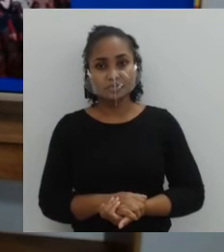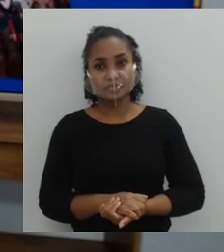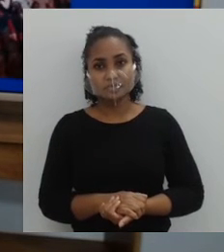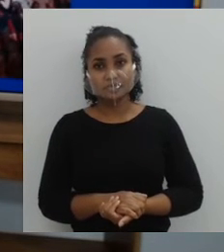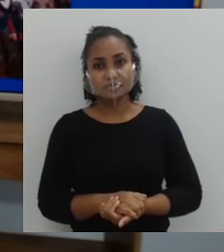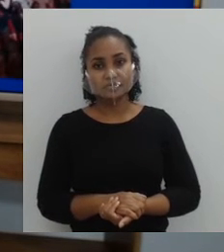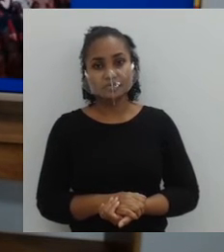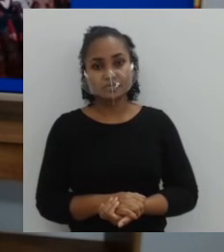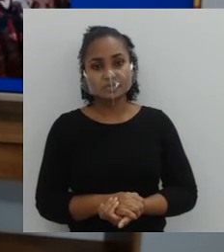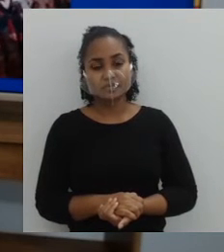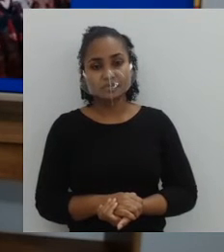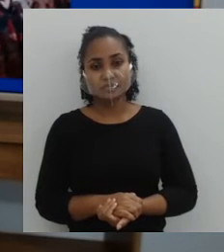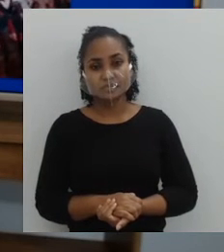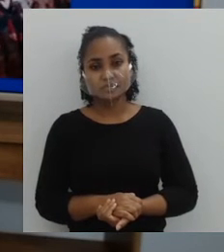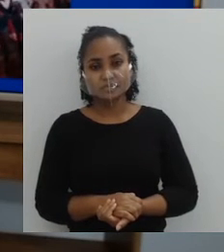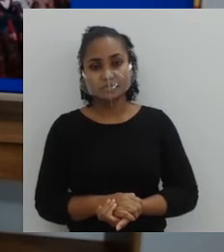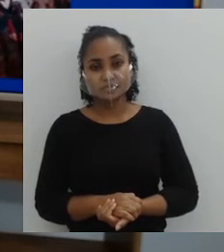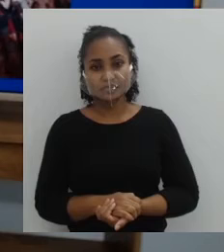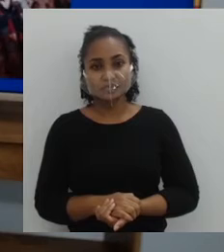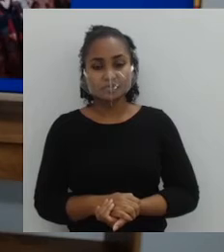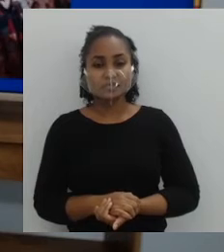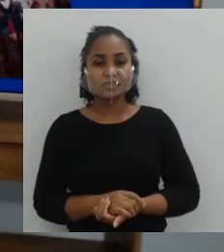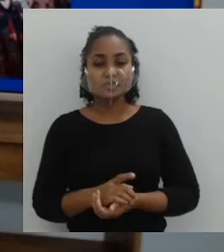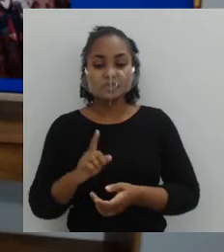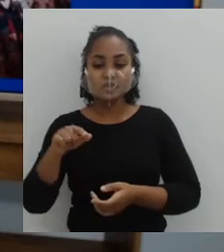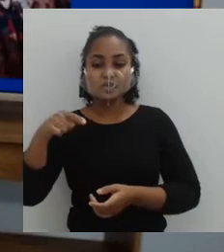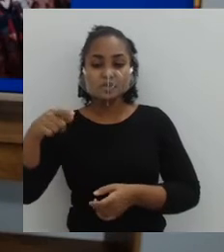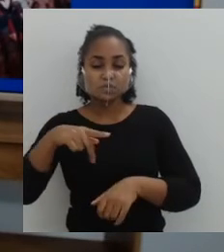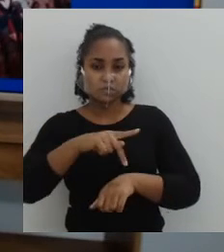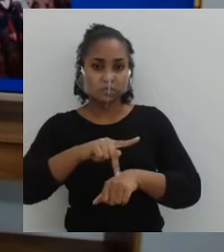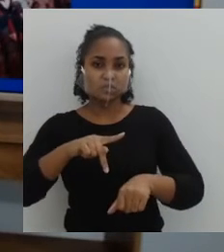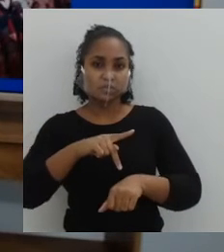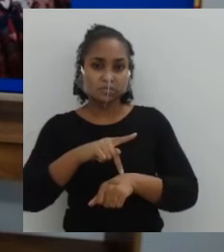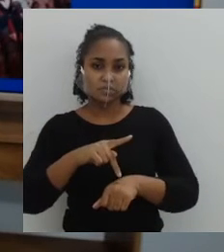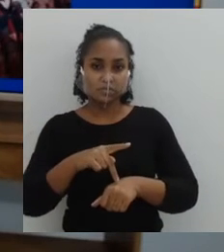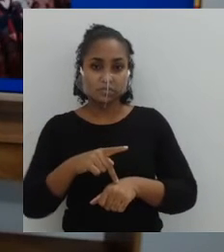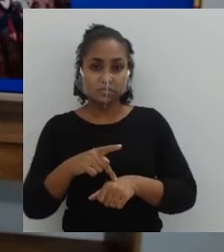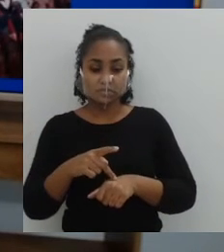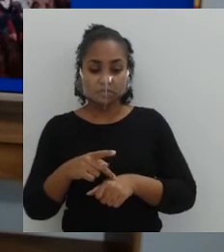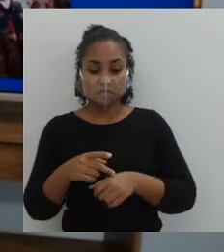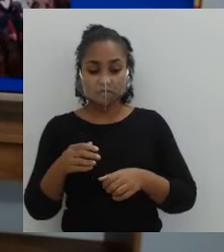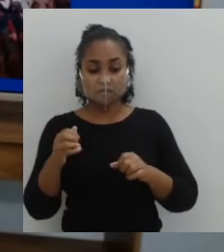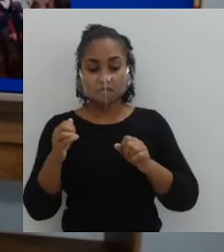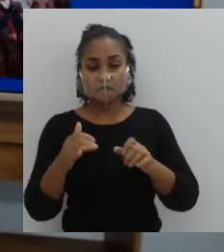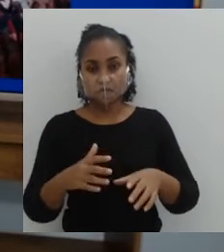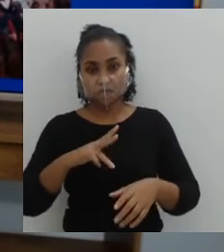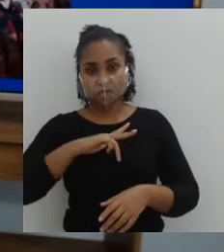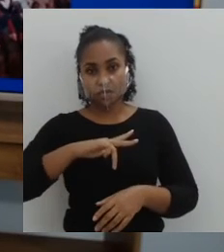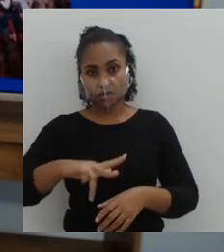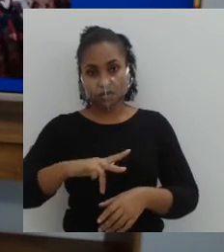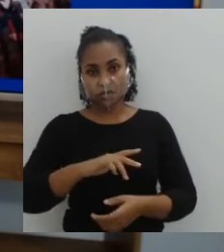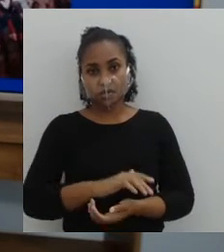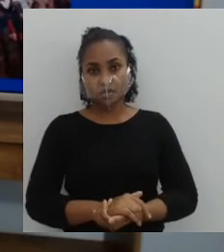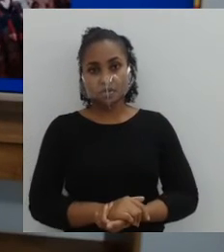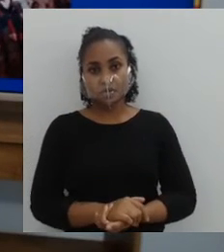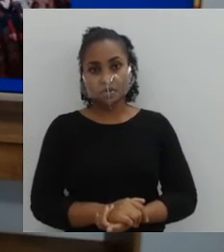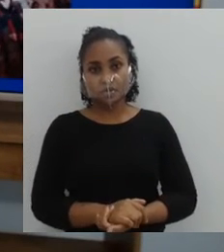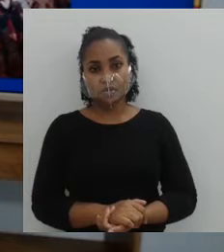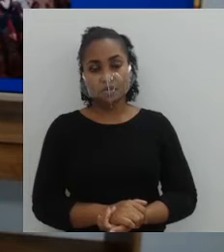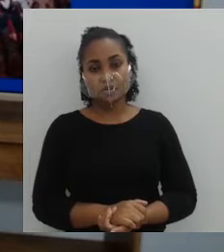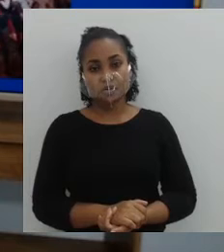açúcar para a Holanda, para outros países. E agora não vai direto para Portugal. Por quê? Porque quem está tomando conta aqui é os